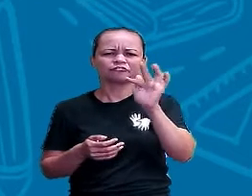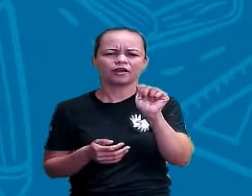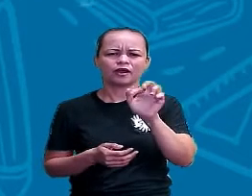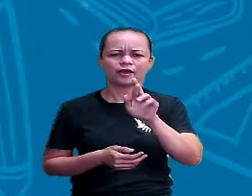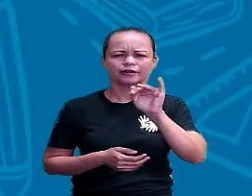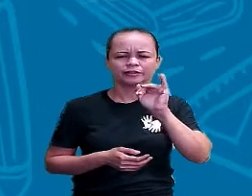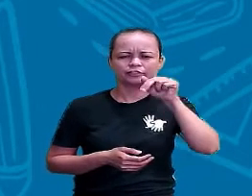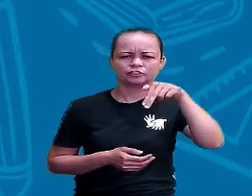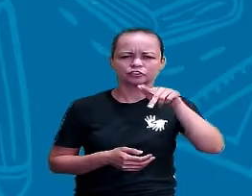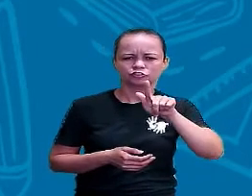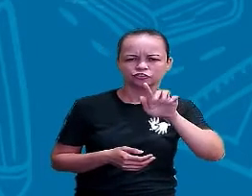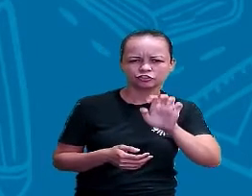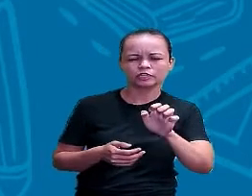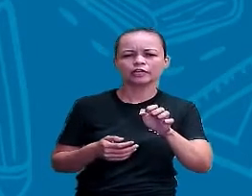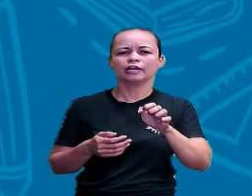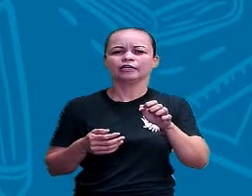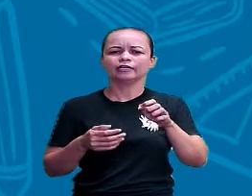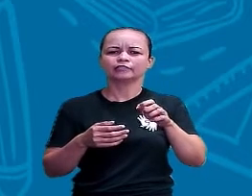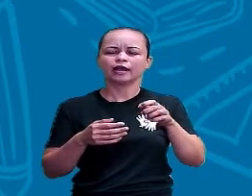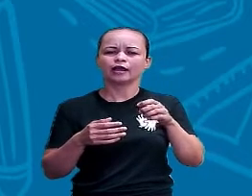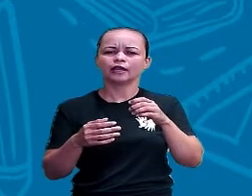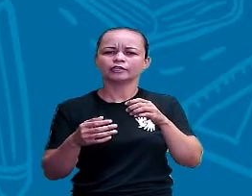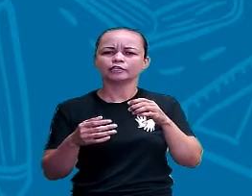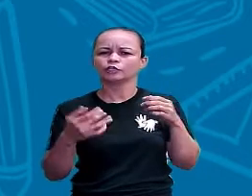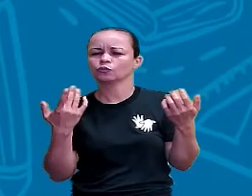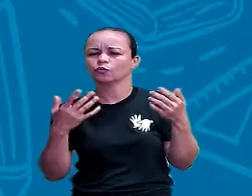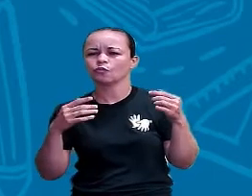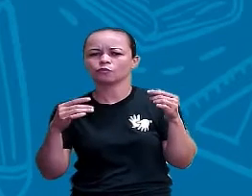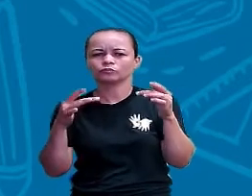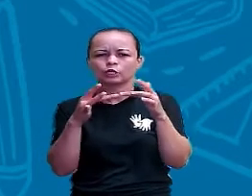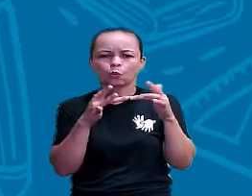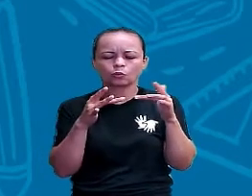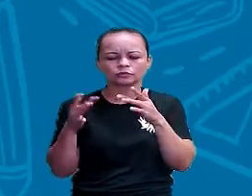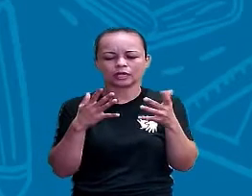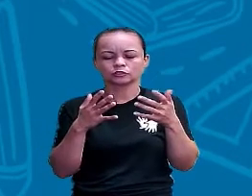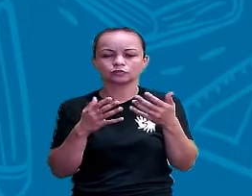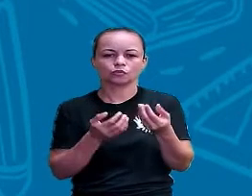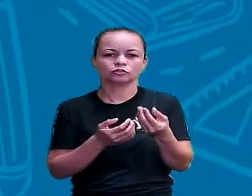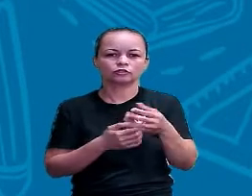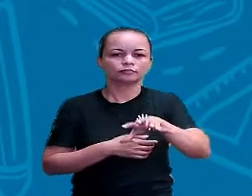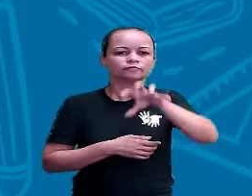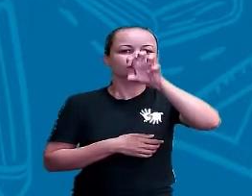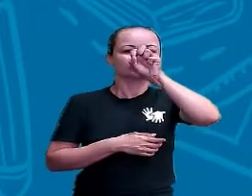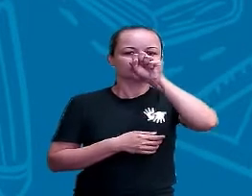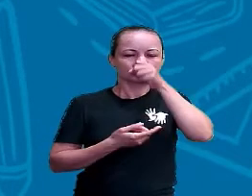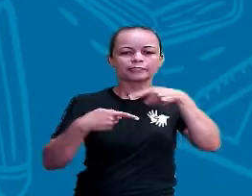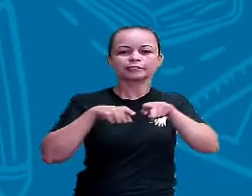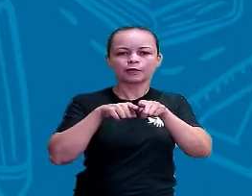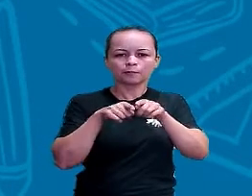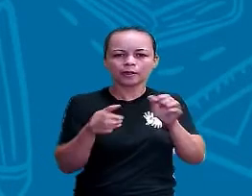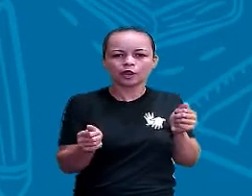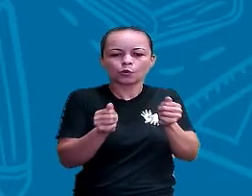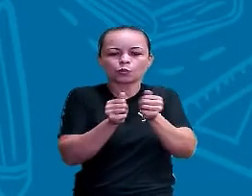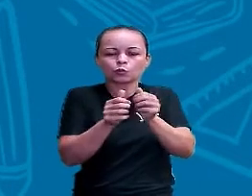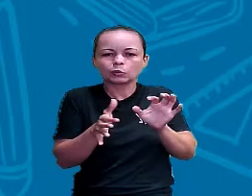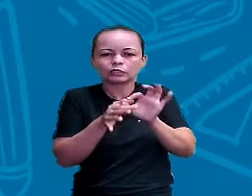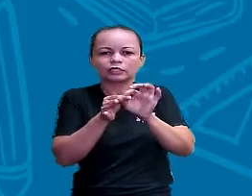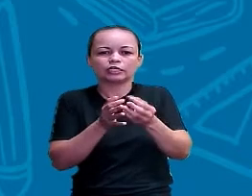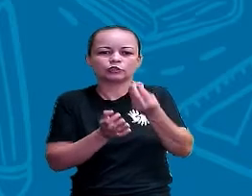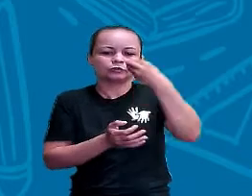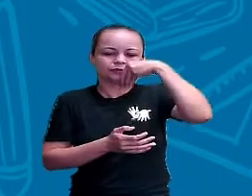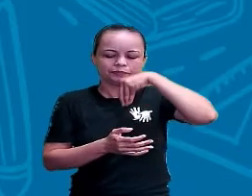está em comunicação tanto com o sistema respiratório quanto com o sistema digestivo, tá certo? Aí já na laringe é um